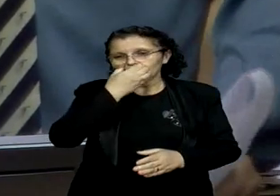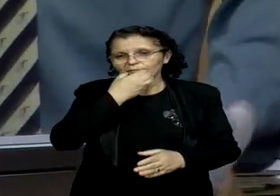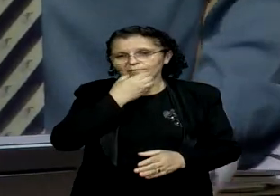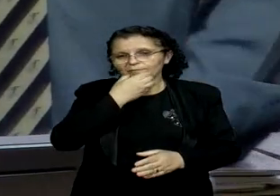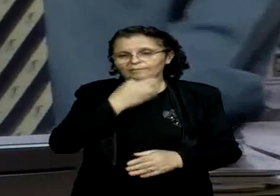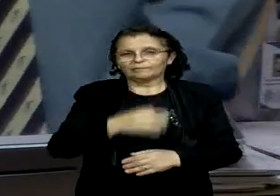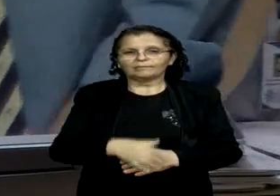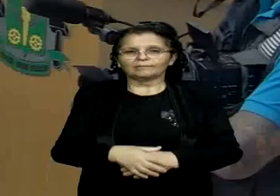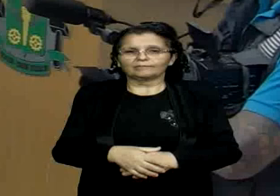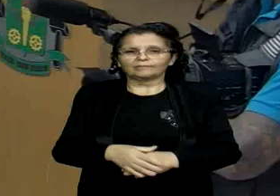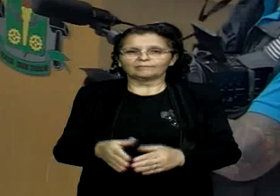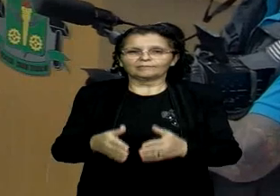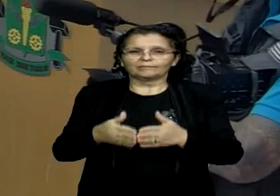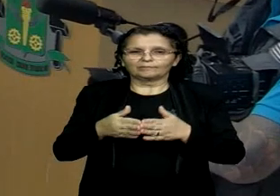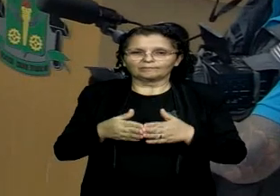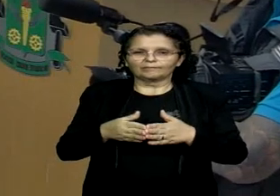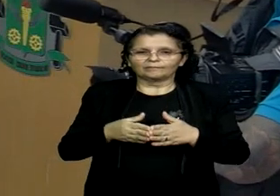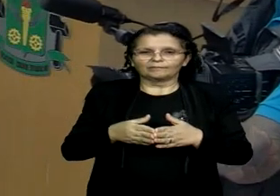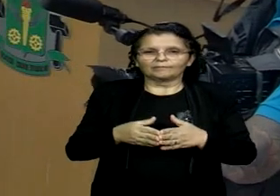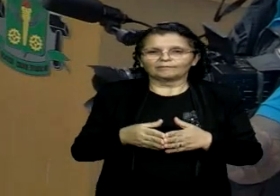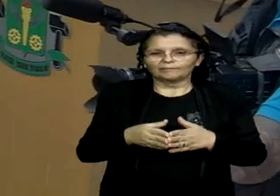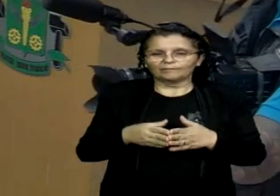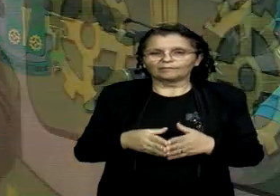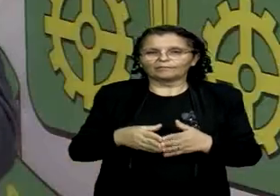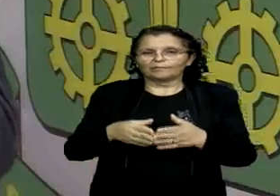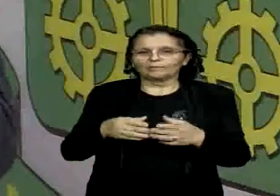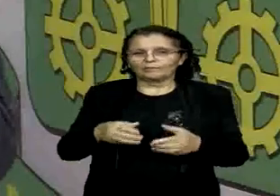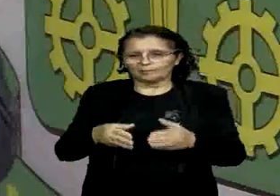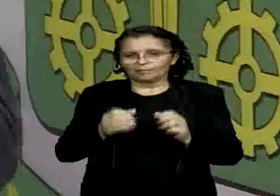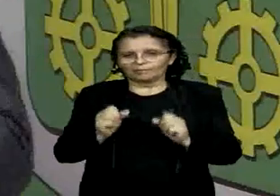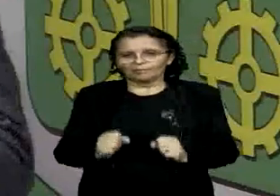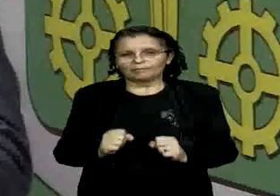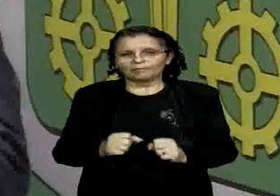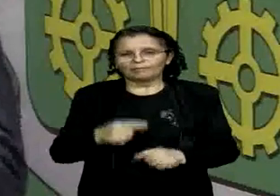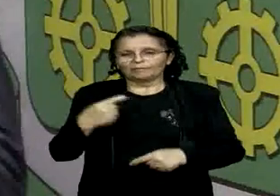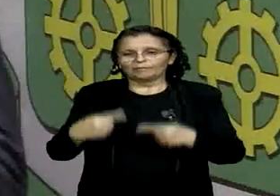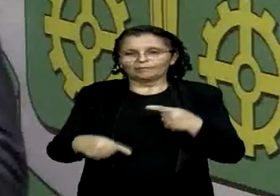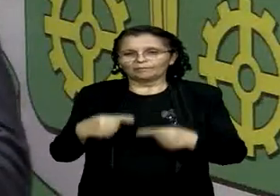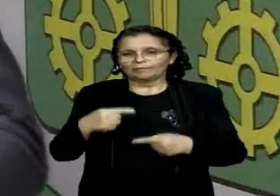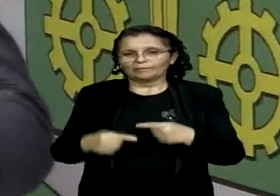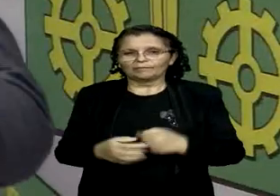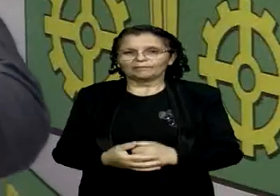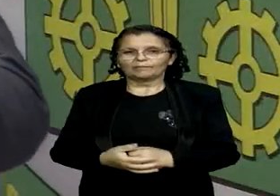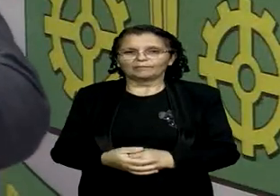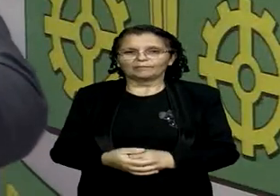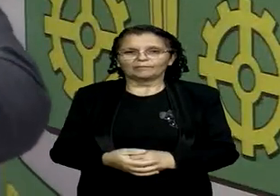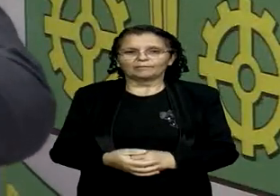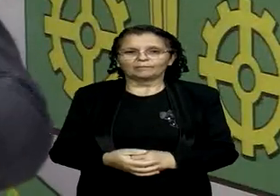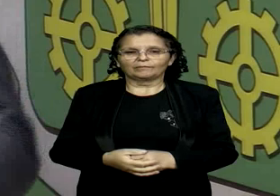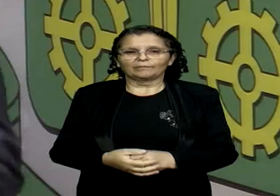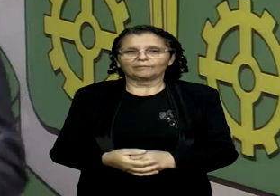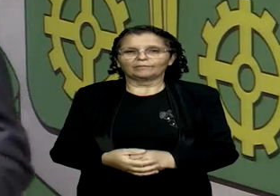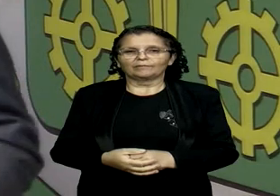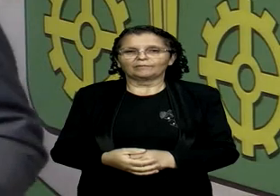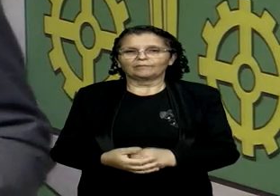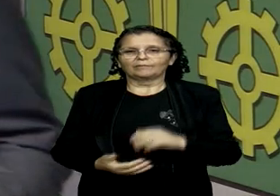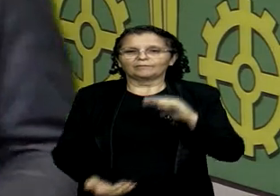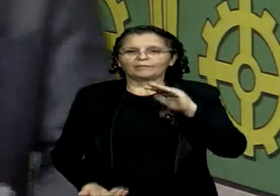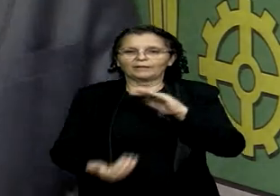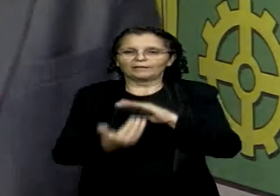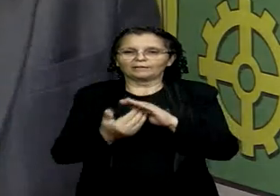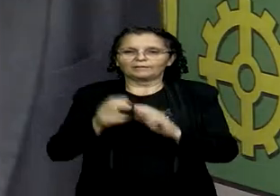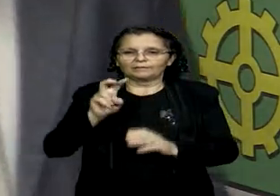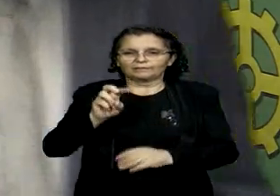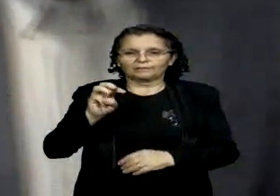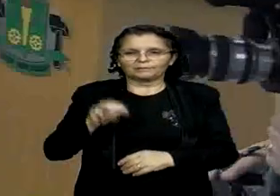Bastos. Questão de ordem, nobre presidente. Questão de ordem, presidente. Para discutir? Para discutir, Vossa Excelência dispõe